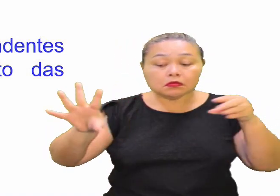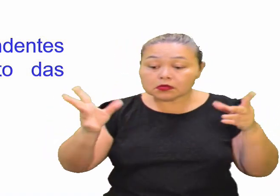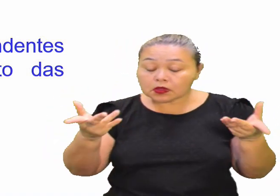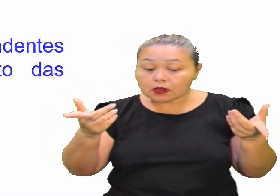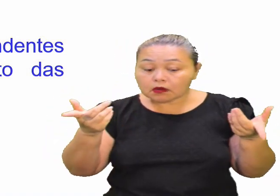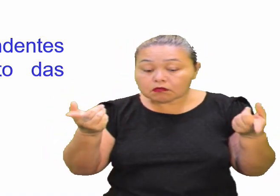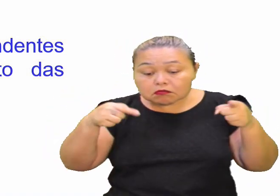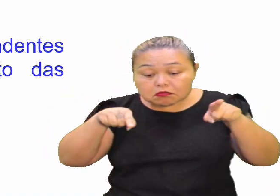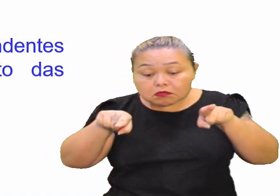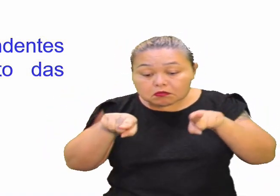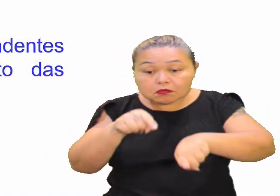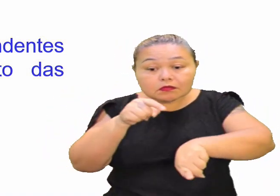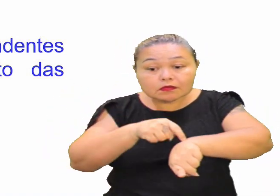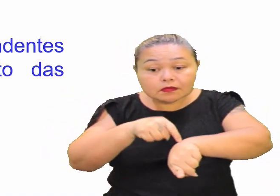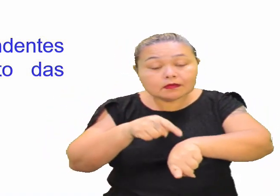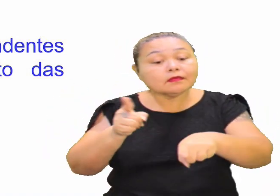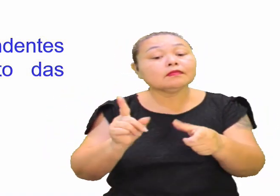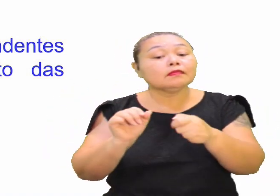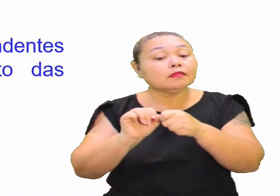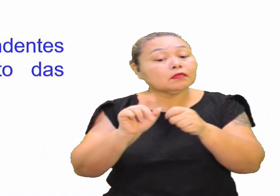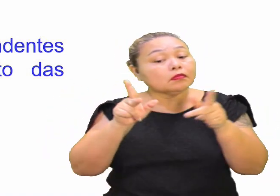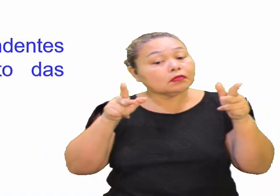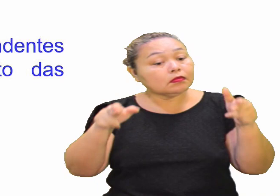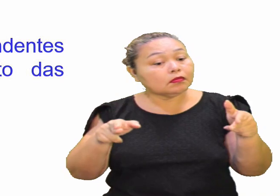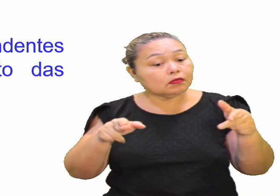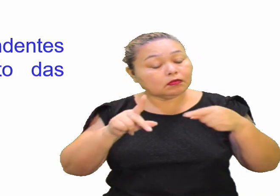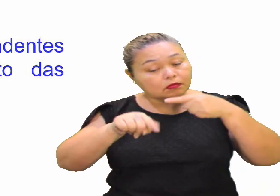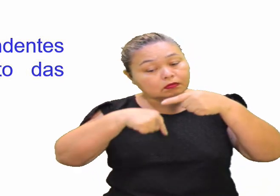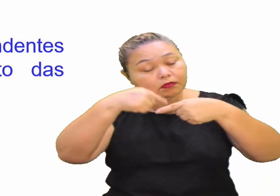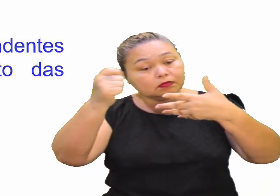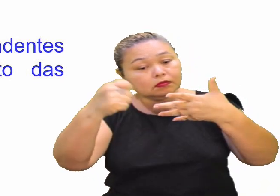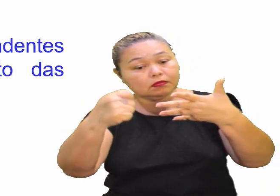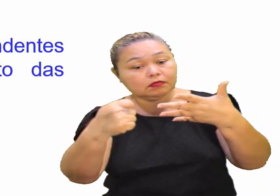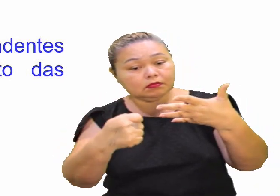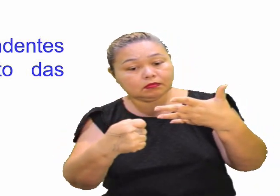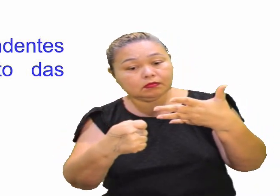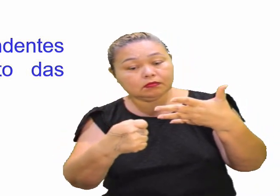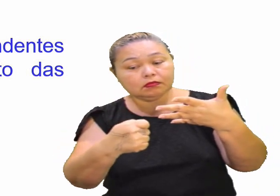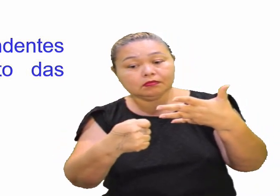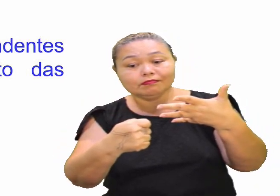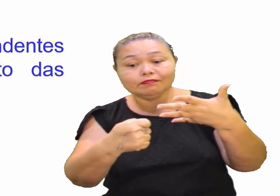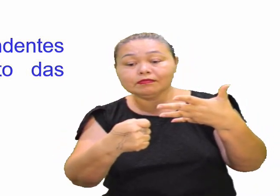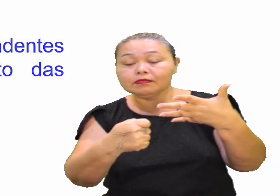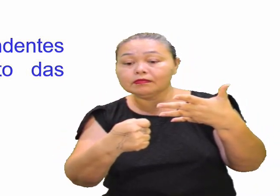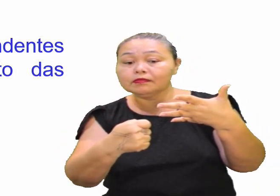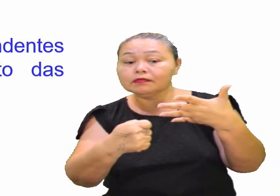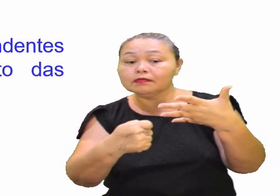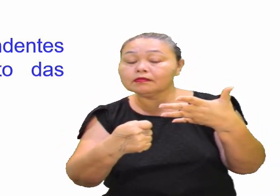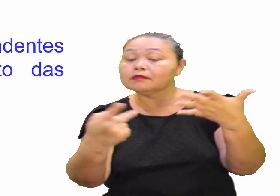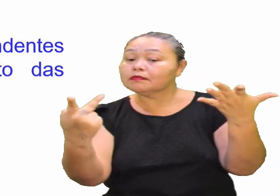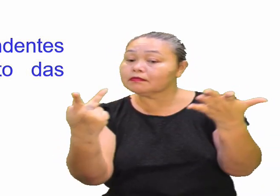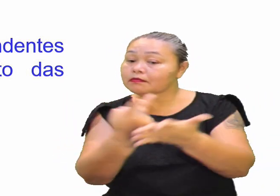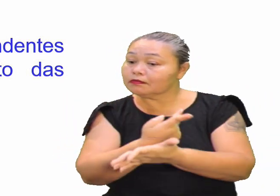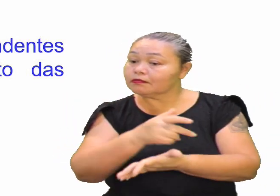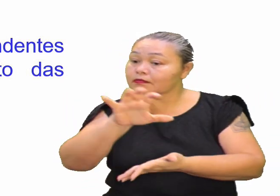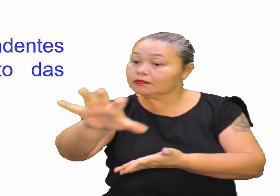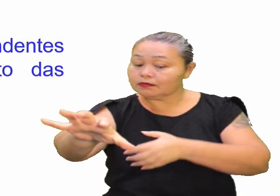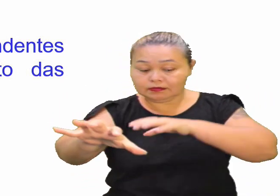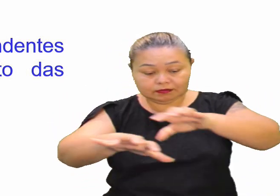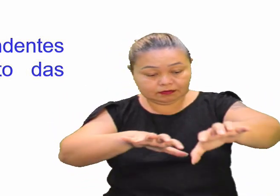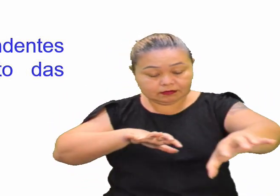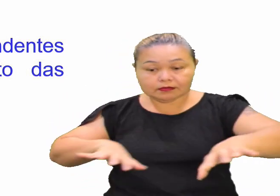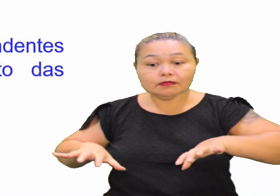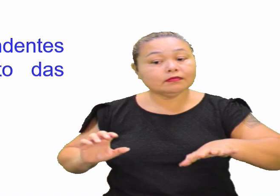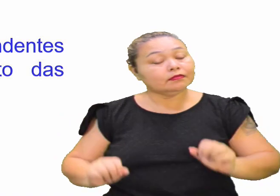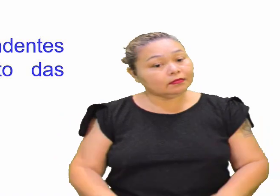Noções básicas de probabilidade são úteis em genética, pois nos